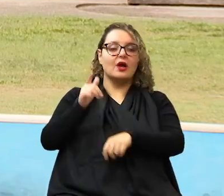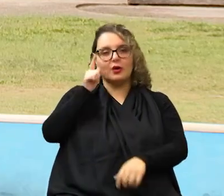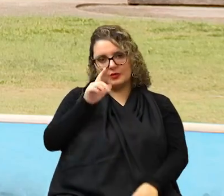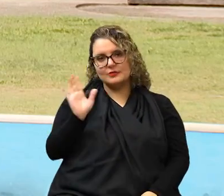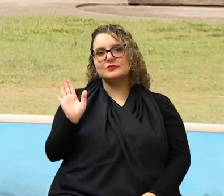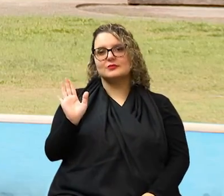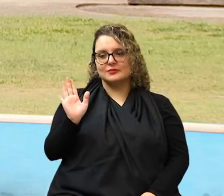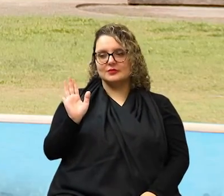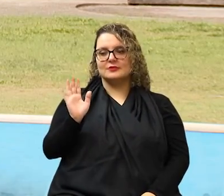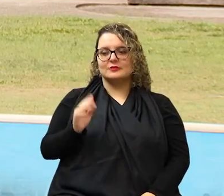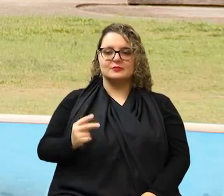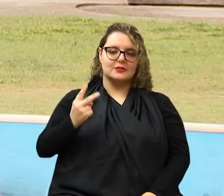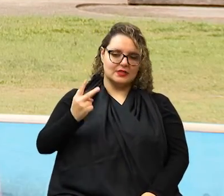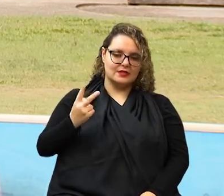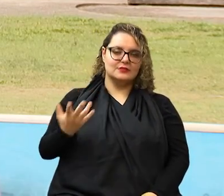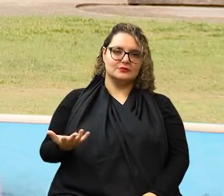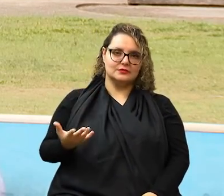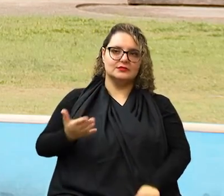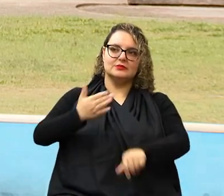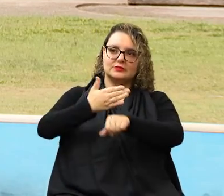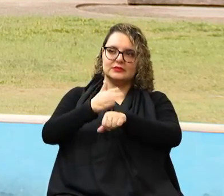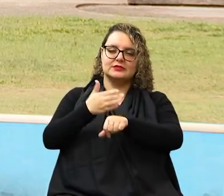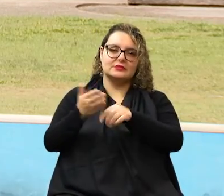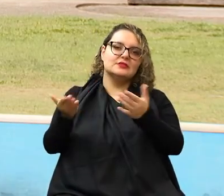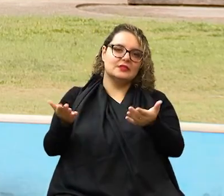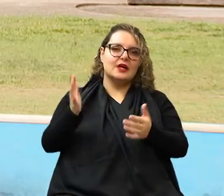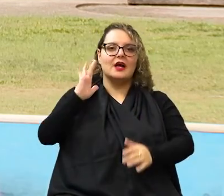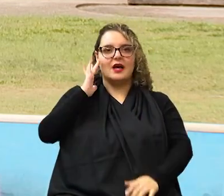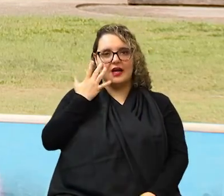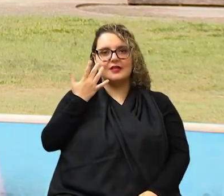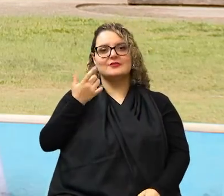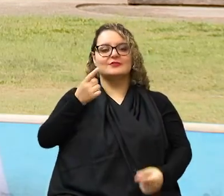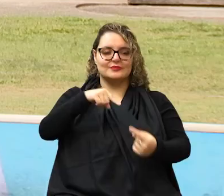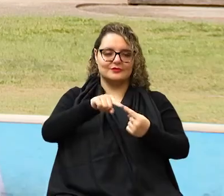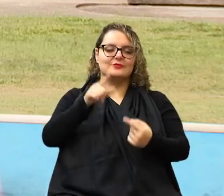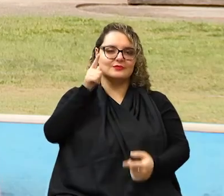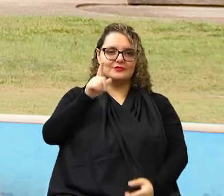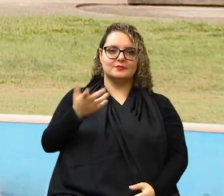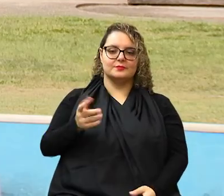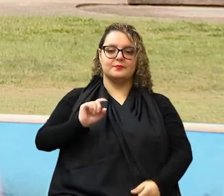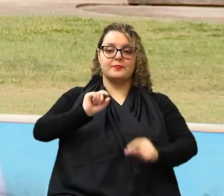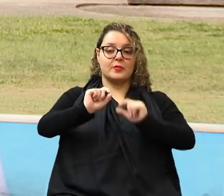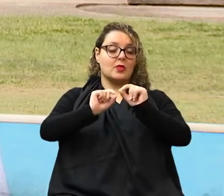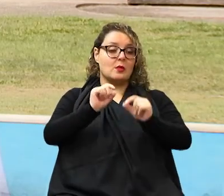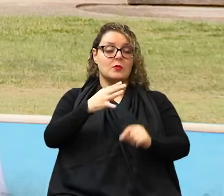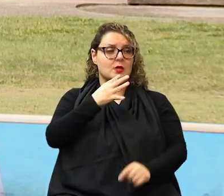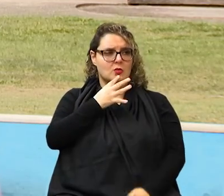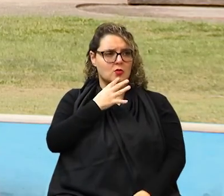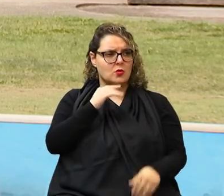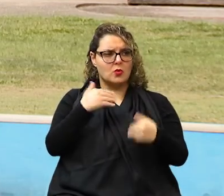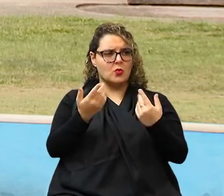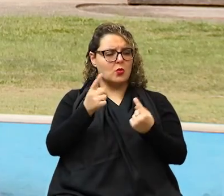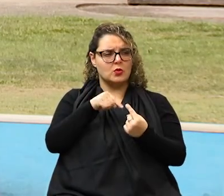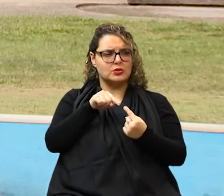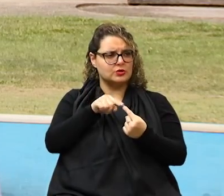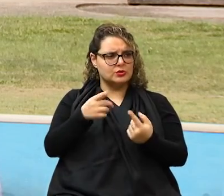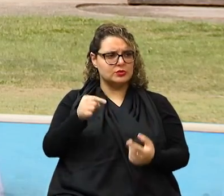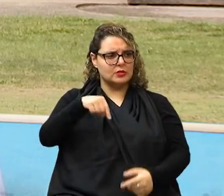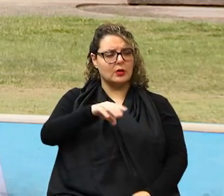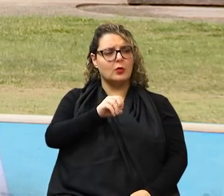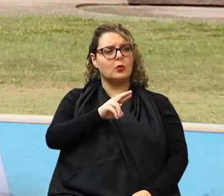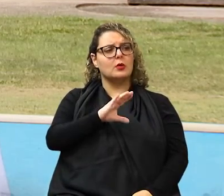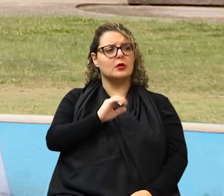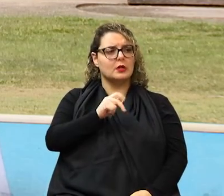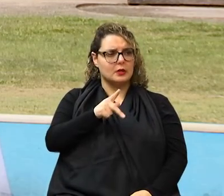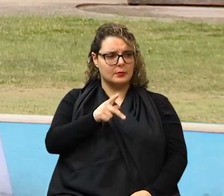Já consegui ir para 2 sendo treinador, então acho que eu alcancei meu objetivo. E para quem não conhece, qual que é o objetivo